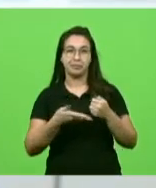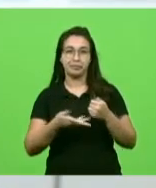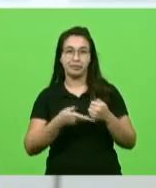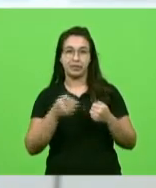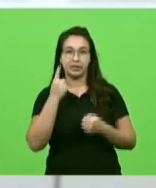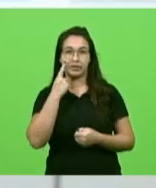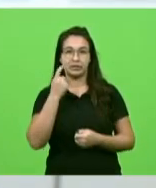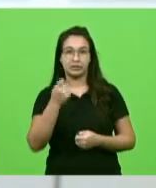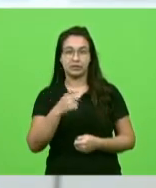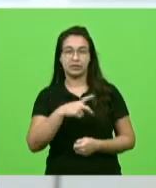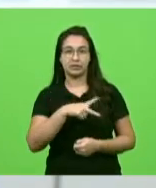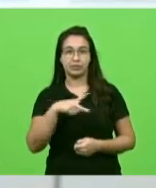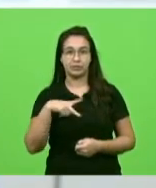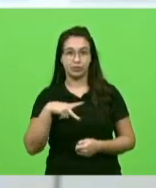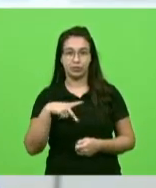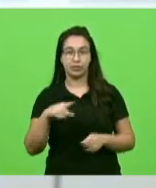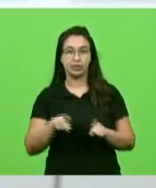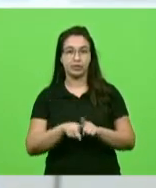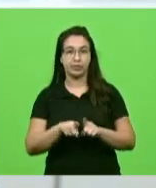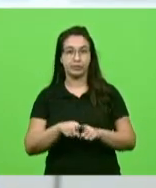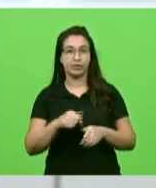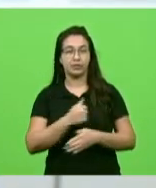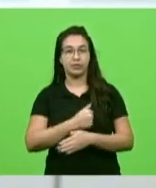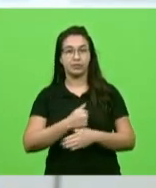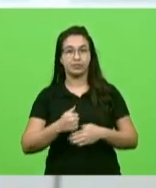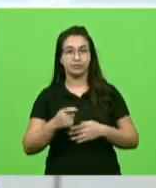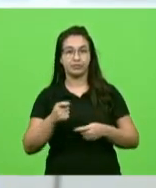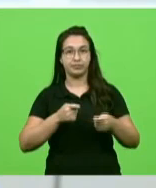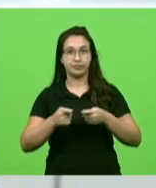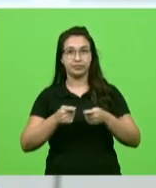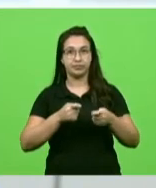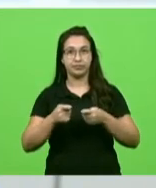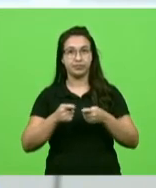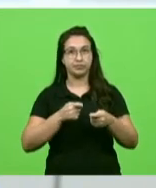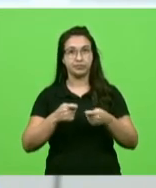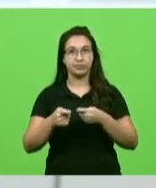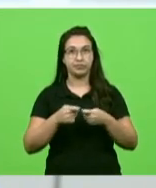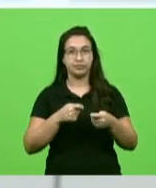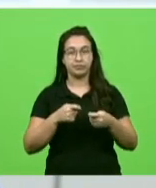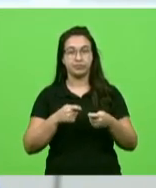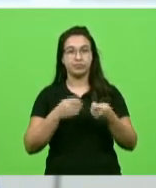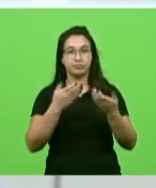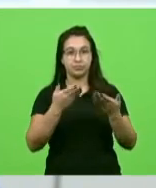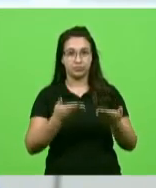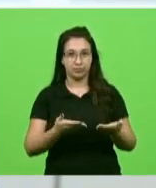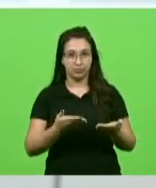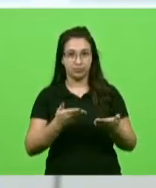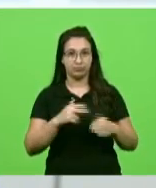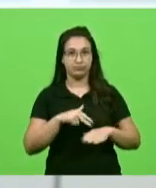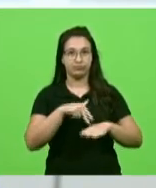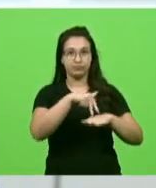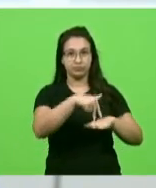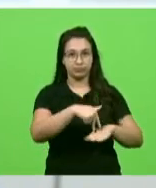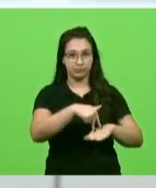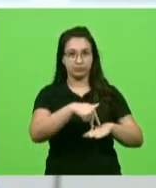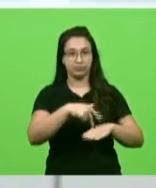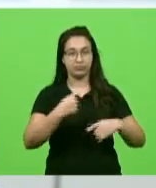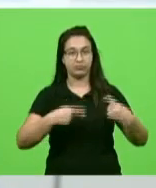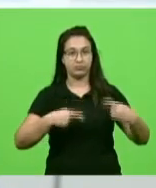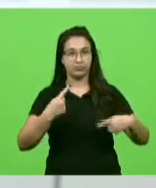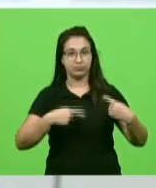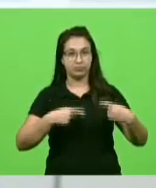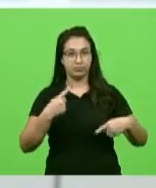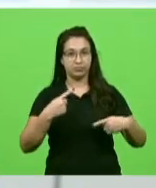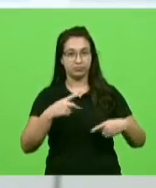e da moralidade administrativa impõe aos ocupantes de cargos públicos no campo de suas atribuições